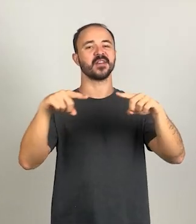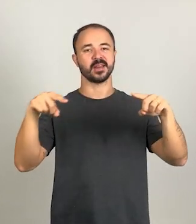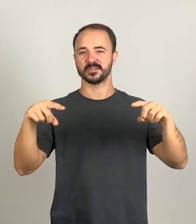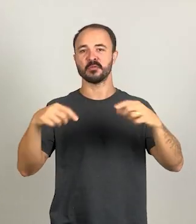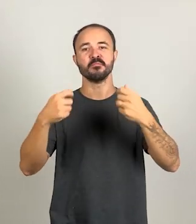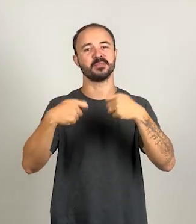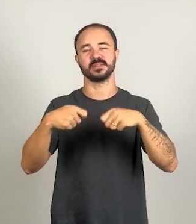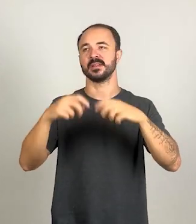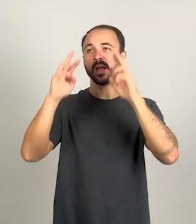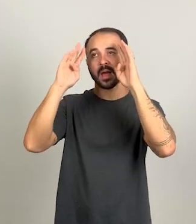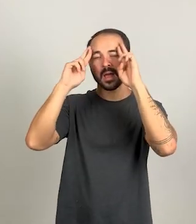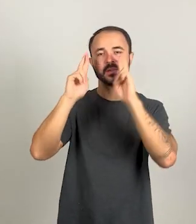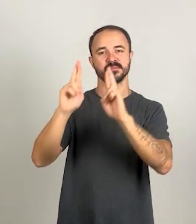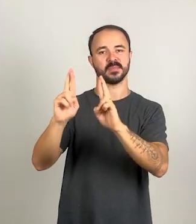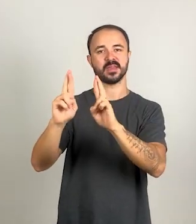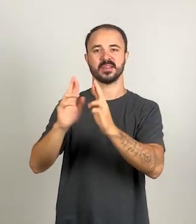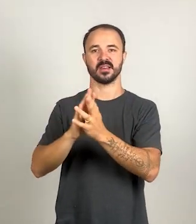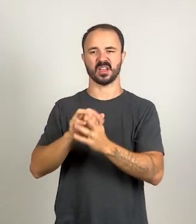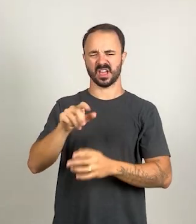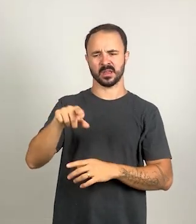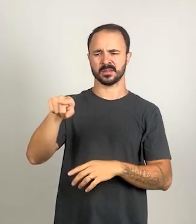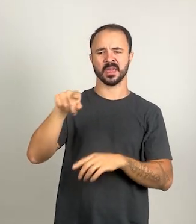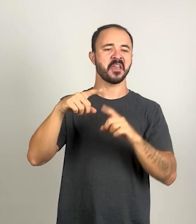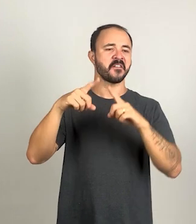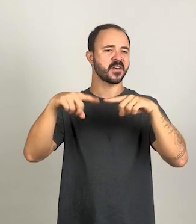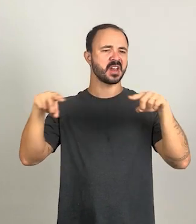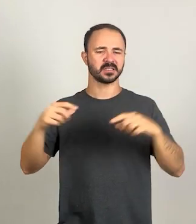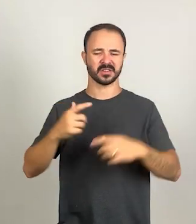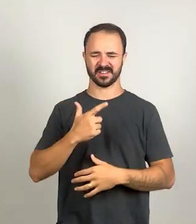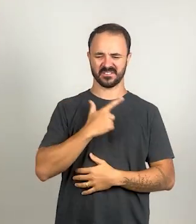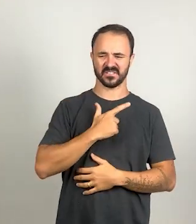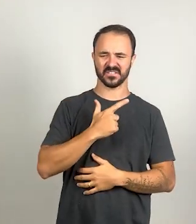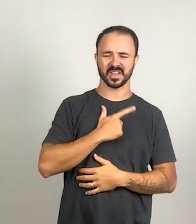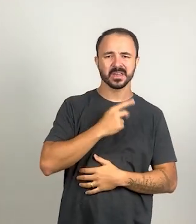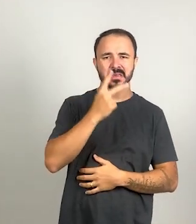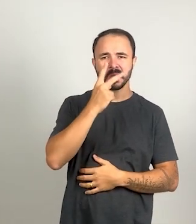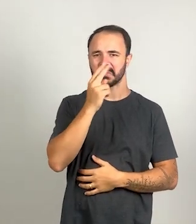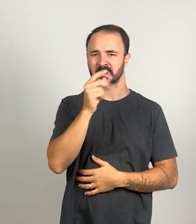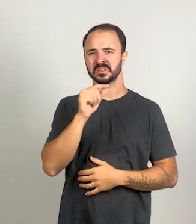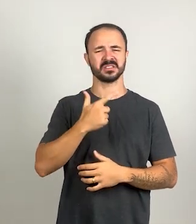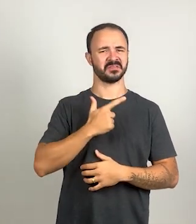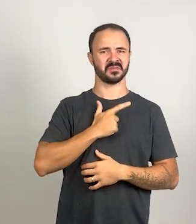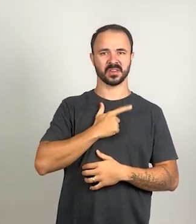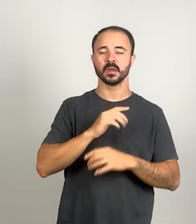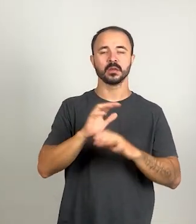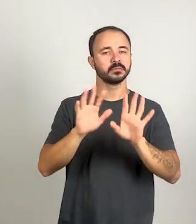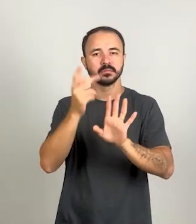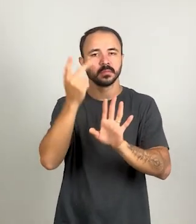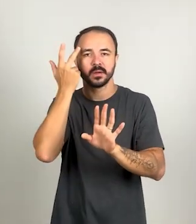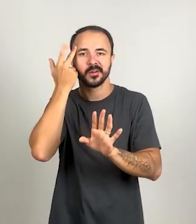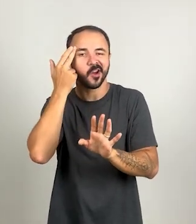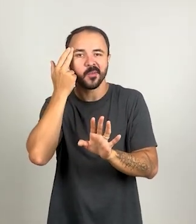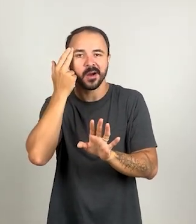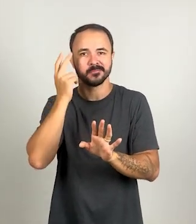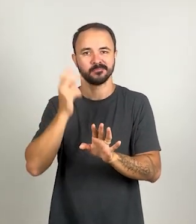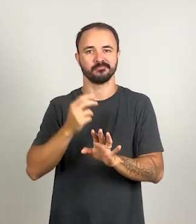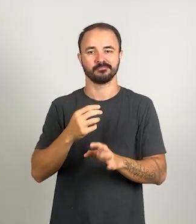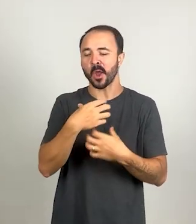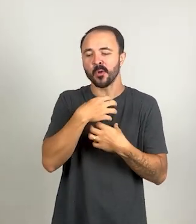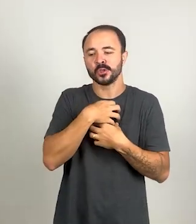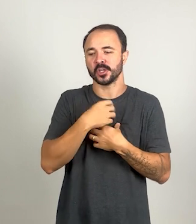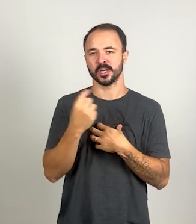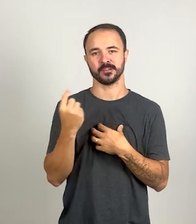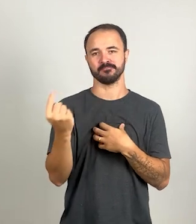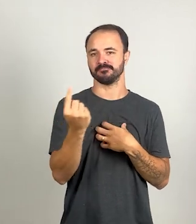não há uma variação bonita ou feia certa ou errada elas são apenas diferentes e contribuem para a riqueza